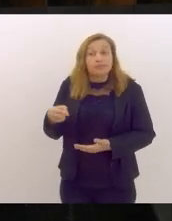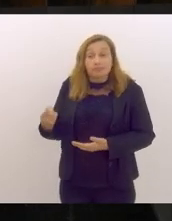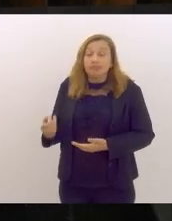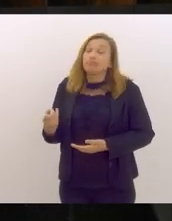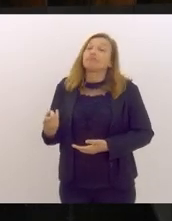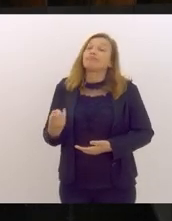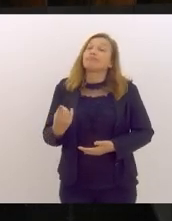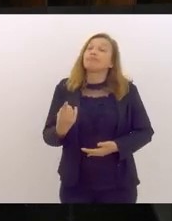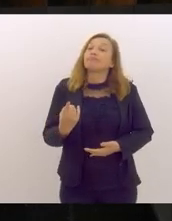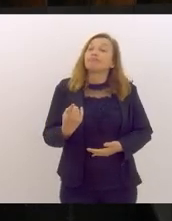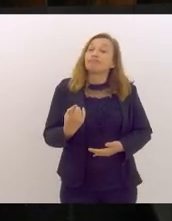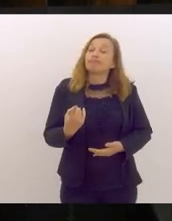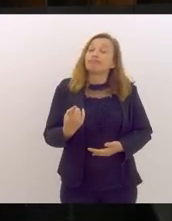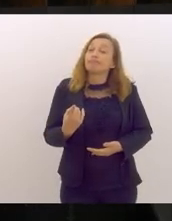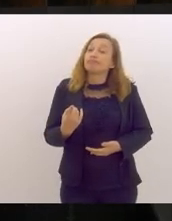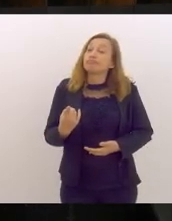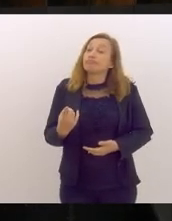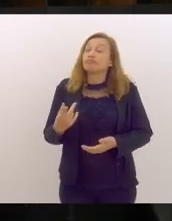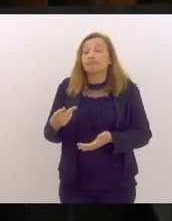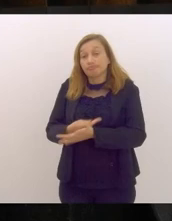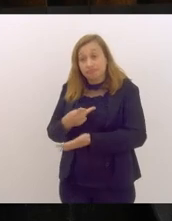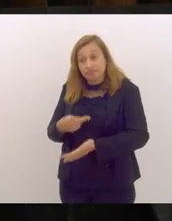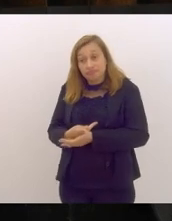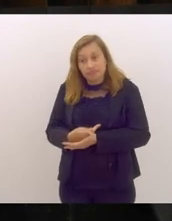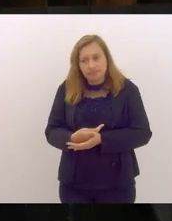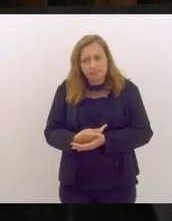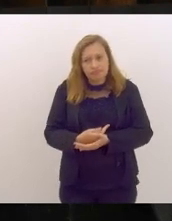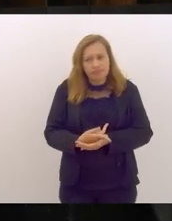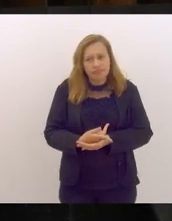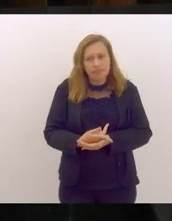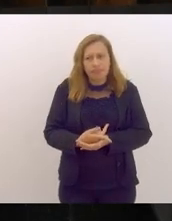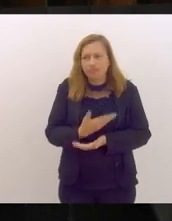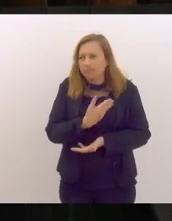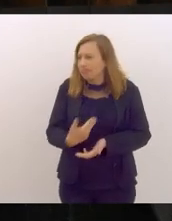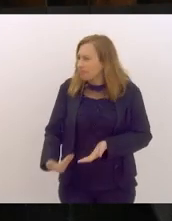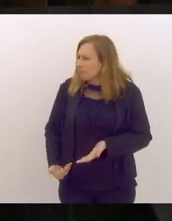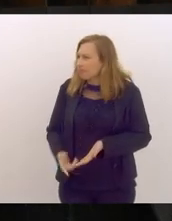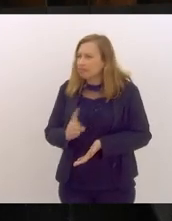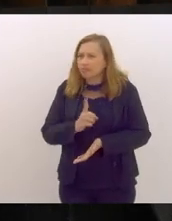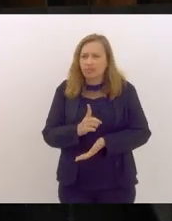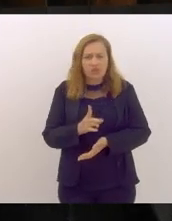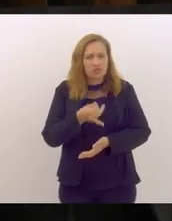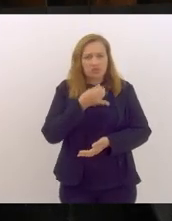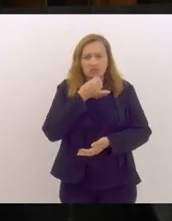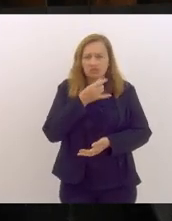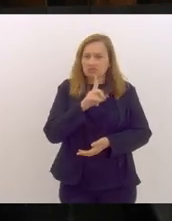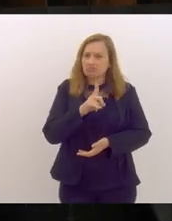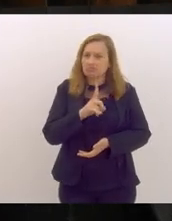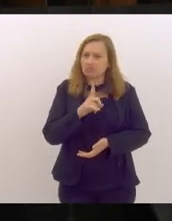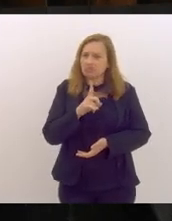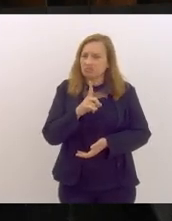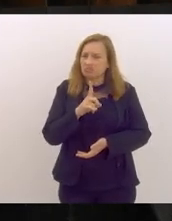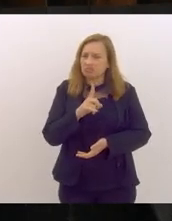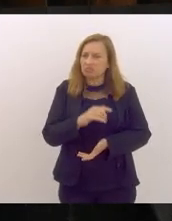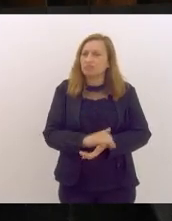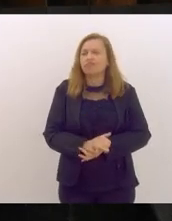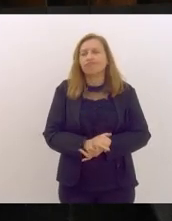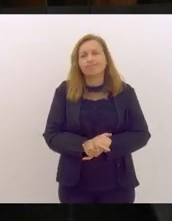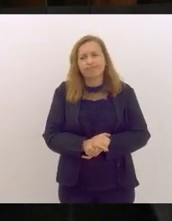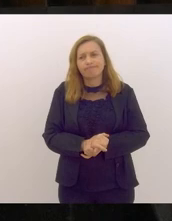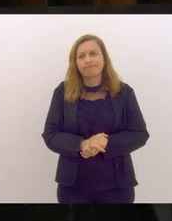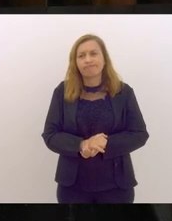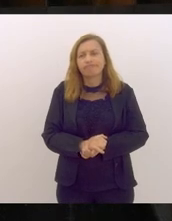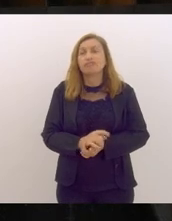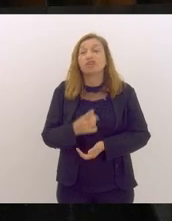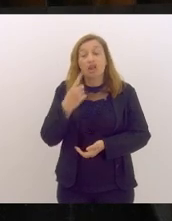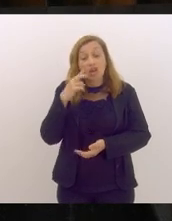chaga aberta. Mas o governador ainda não ficou satisfeito, senhora presidente. Não ficou satisfeito. Quem leu o